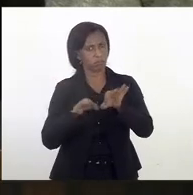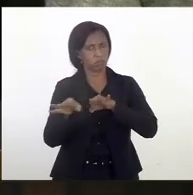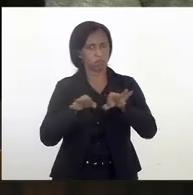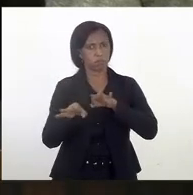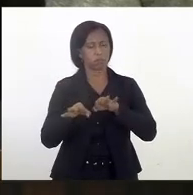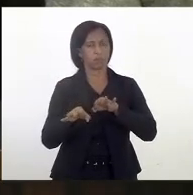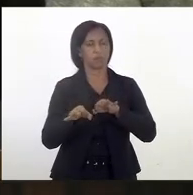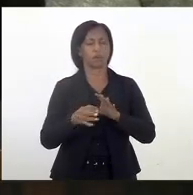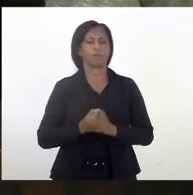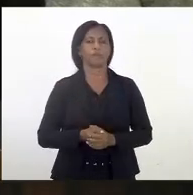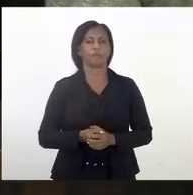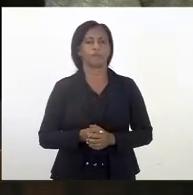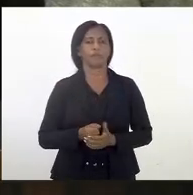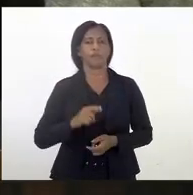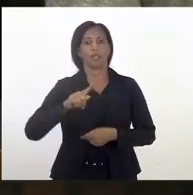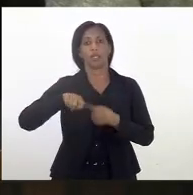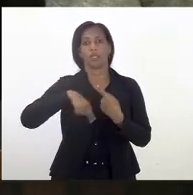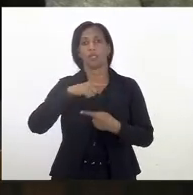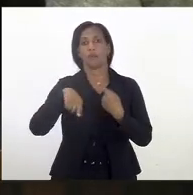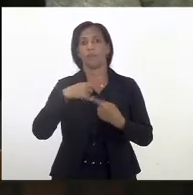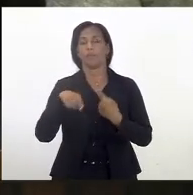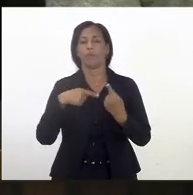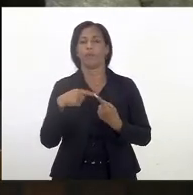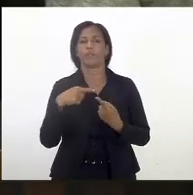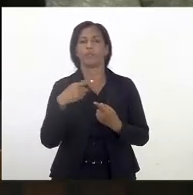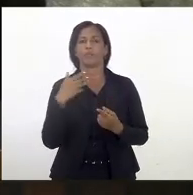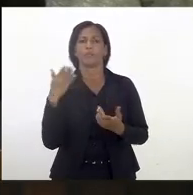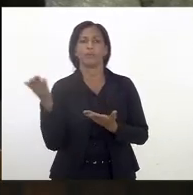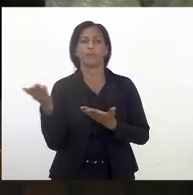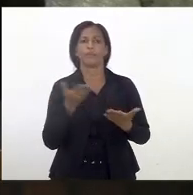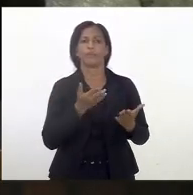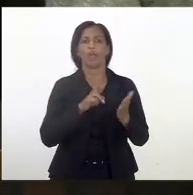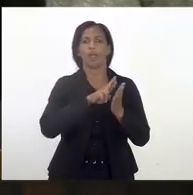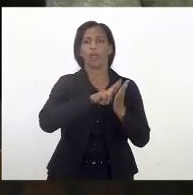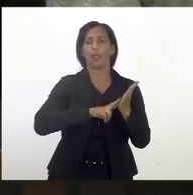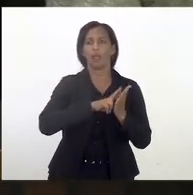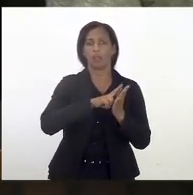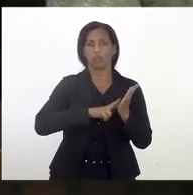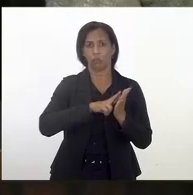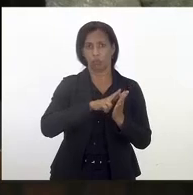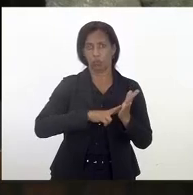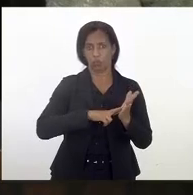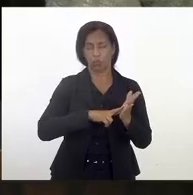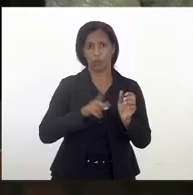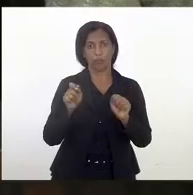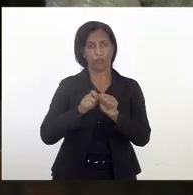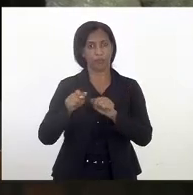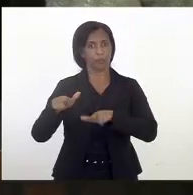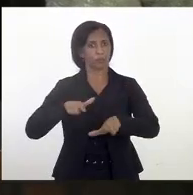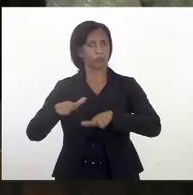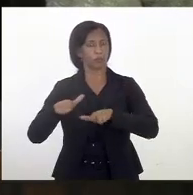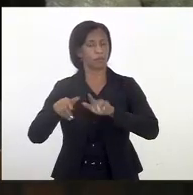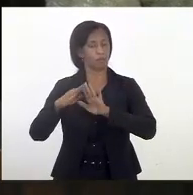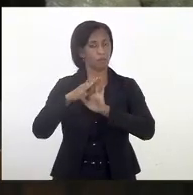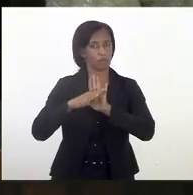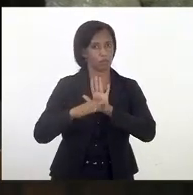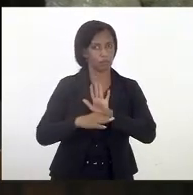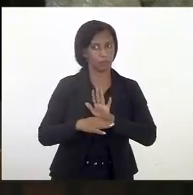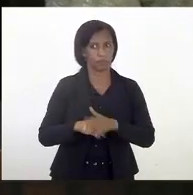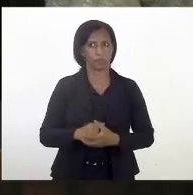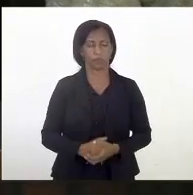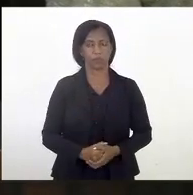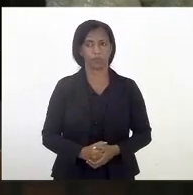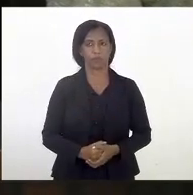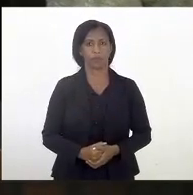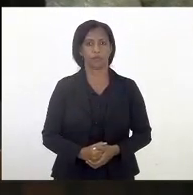no projeto e depois eu vou chamar o relator vou fazer uma questão vou fazer um trabalho chamar o sábado agora eu vou